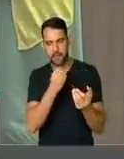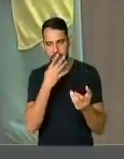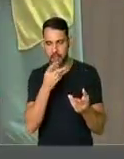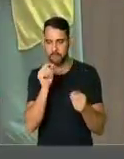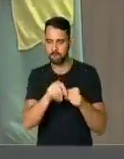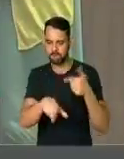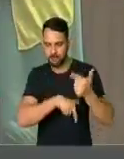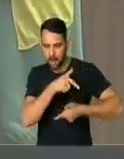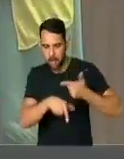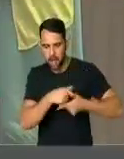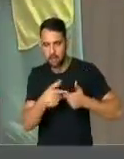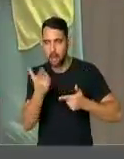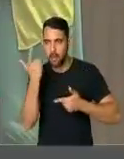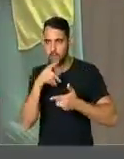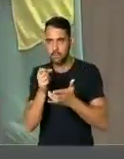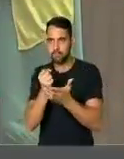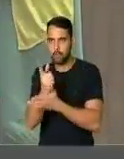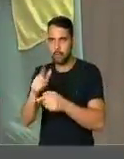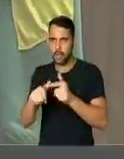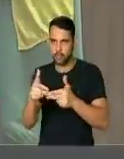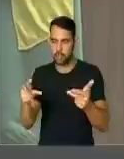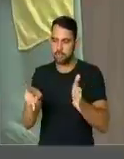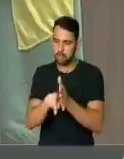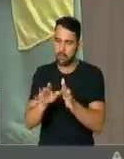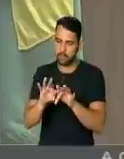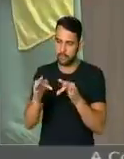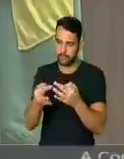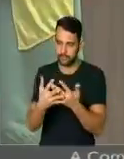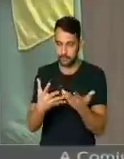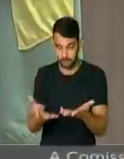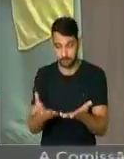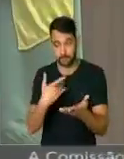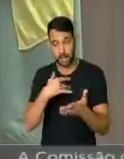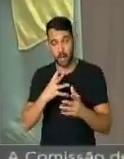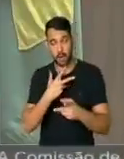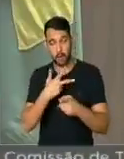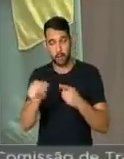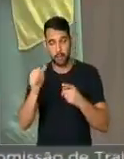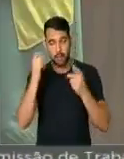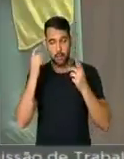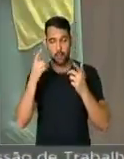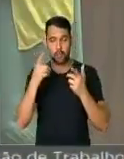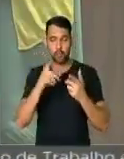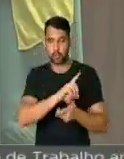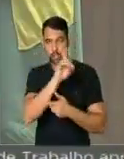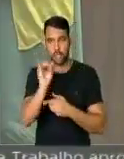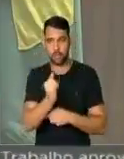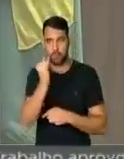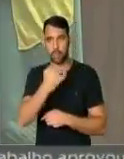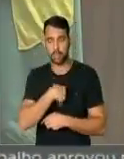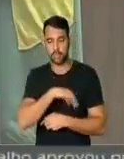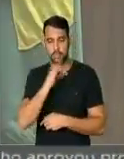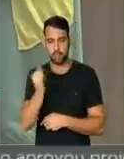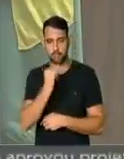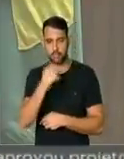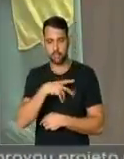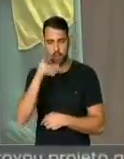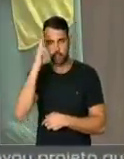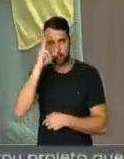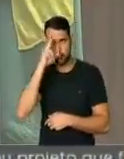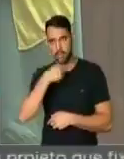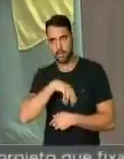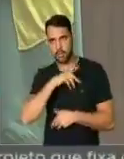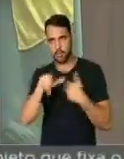do seu trabalho e do seu suor. A comemoração é importante e é importantíssimo lembrarmos